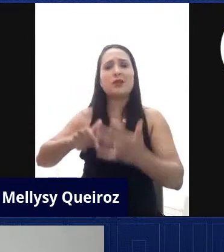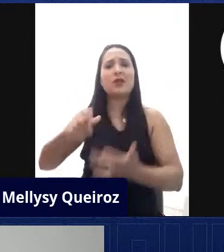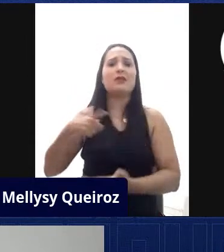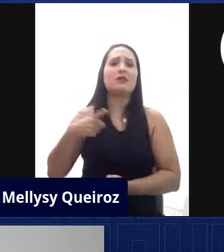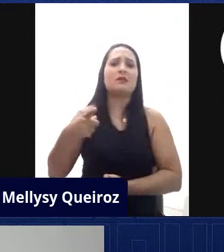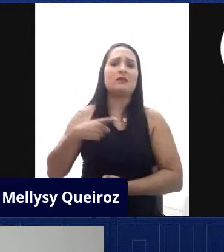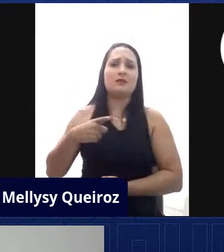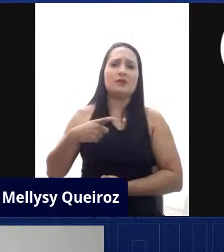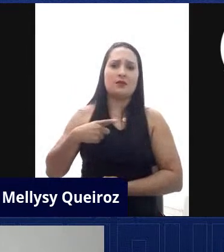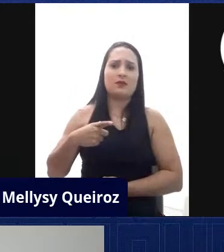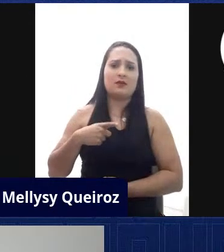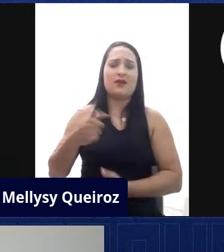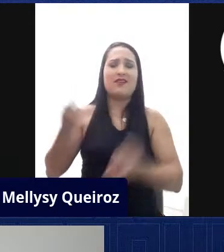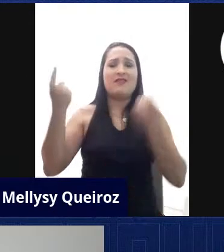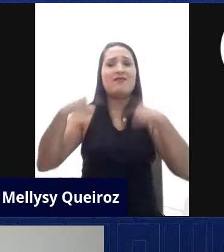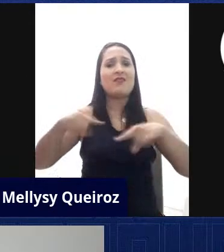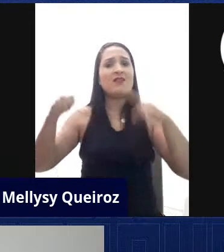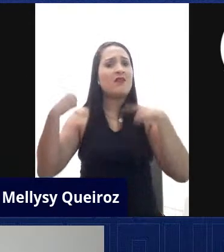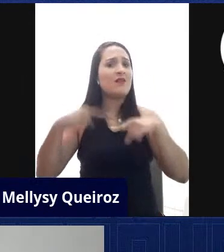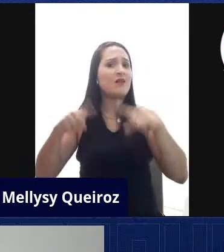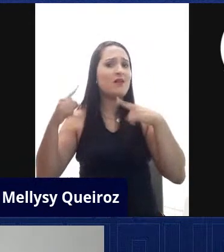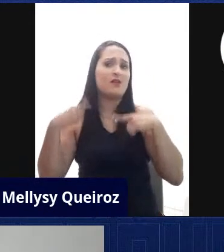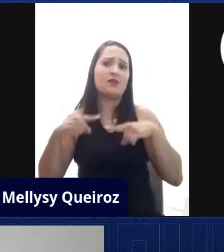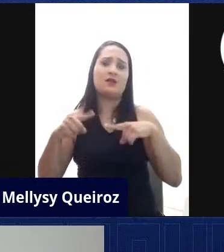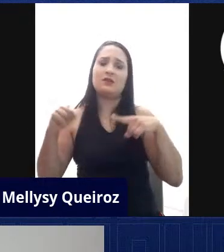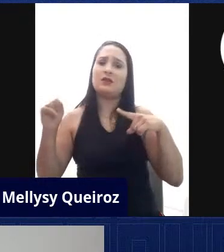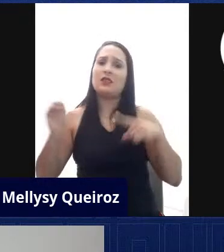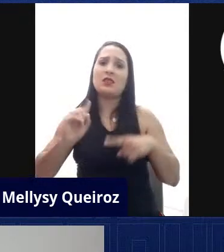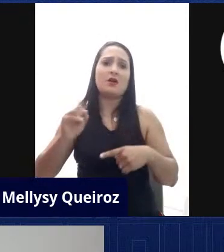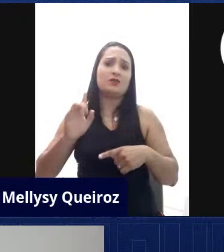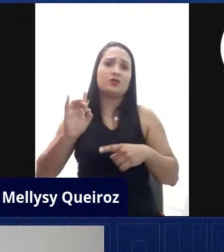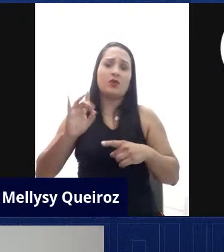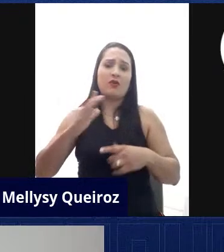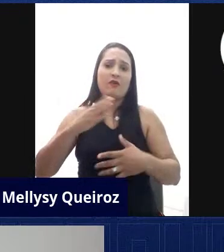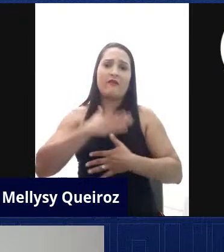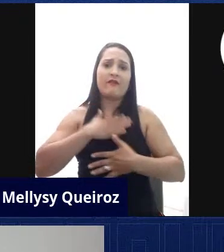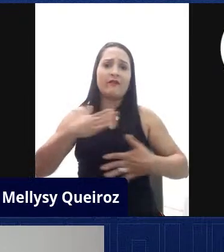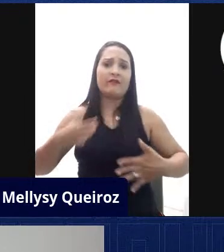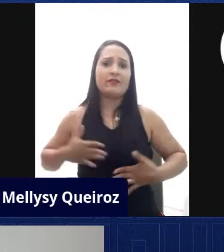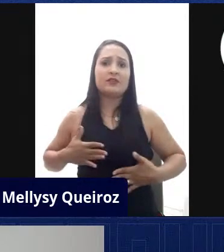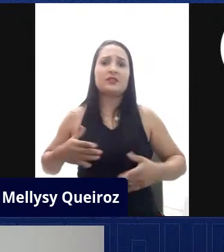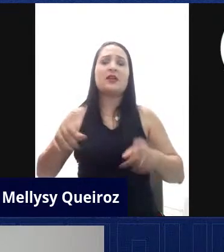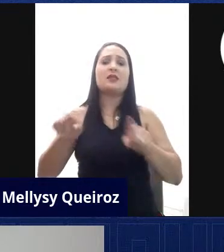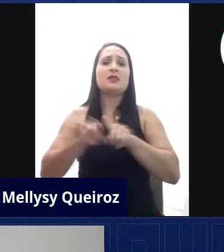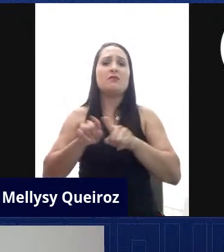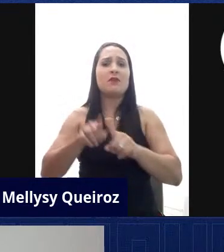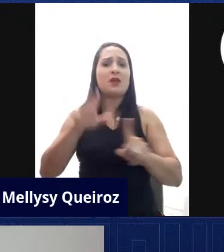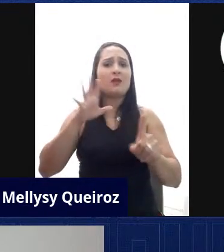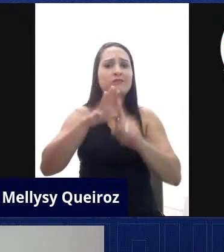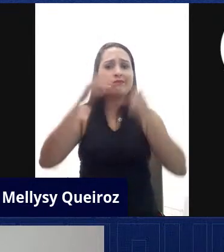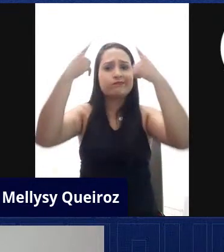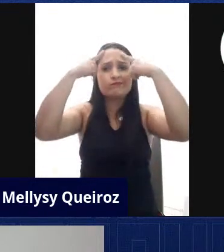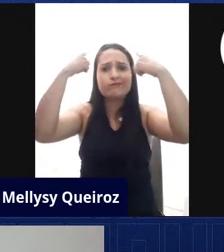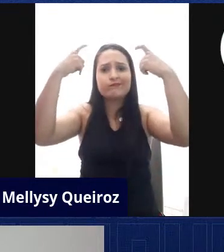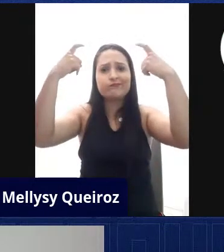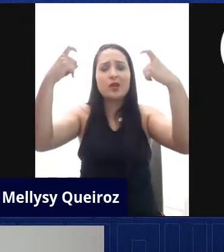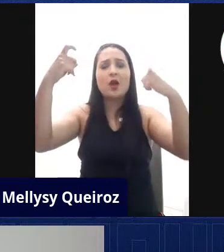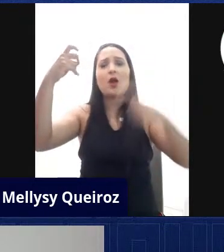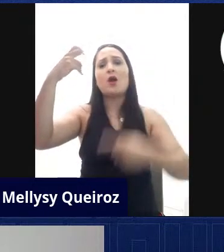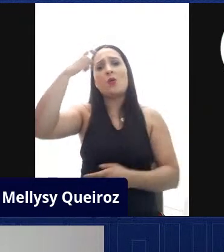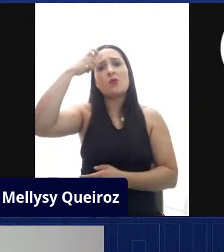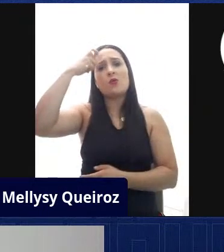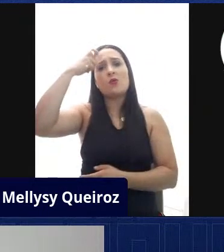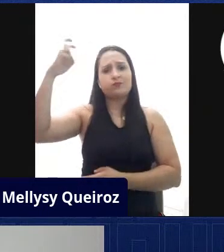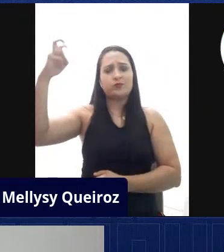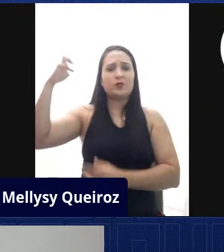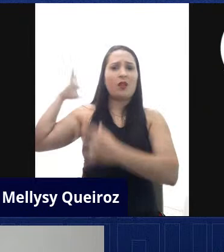da violência, e não é só a violência física, é a violência simbólica, essa violência cultural arraigada,